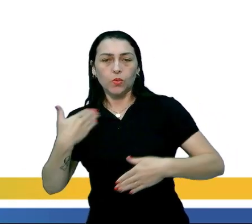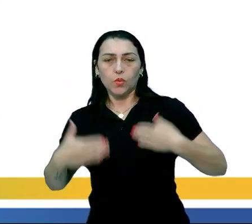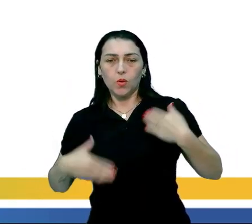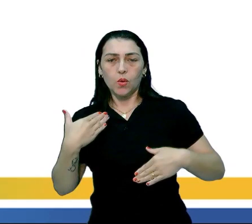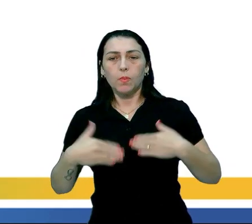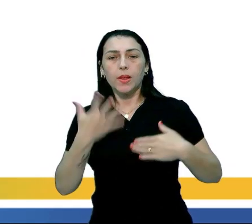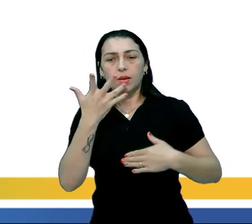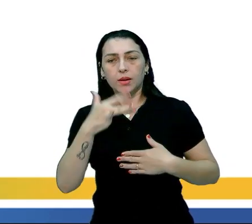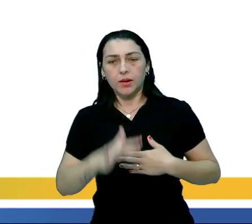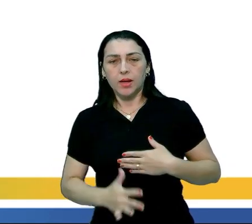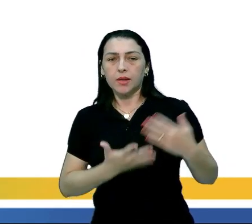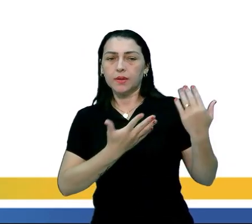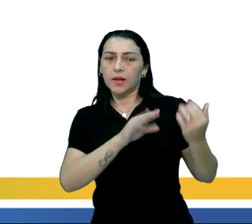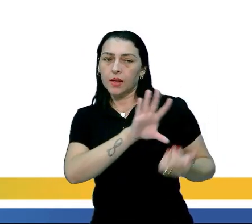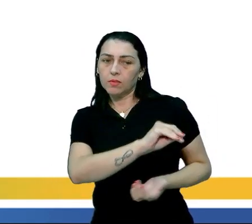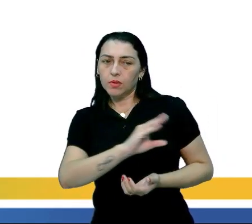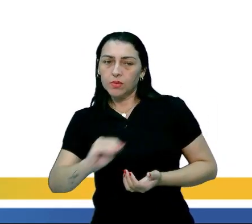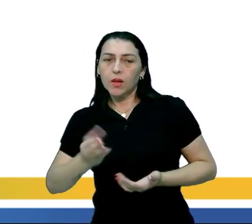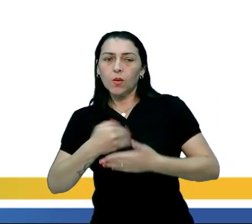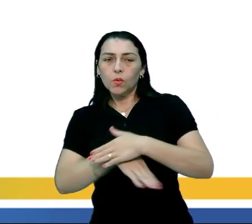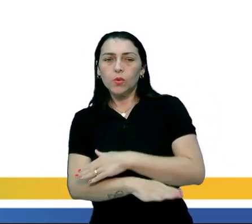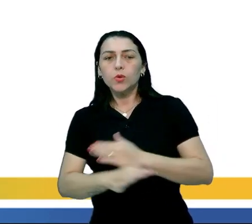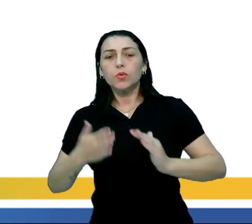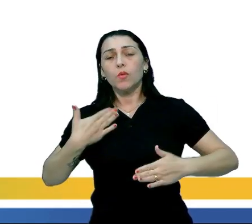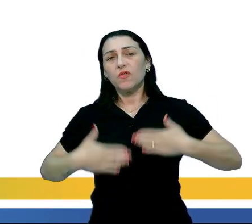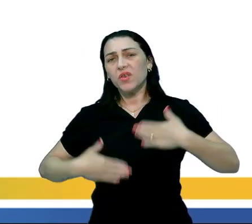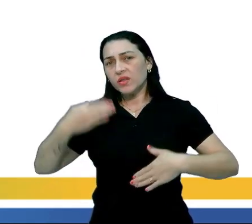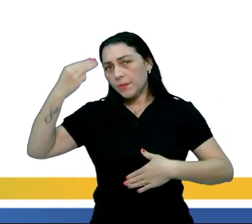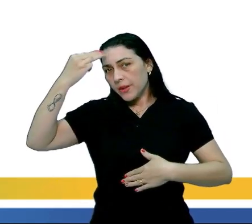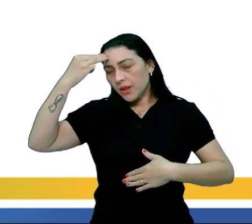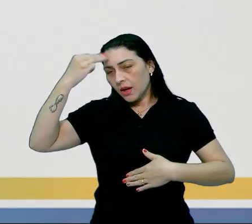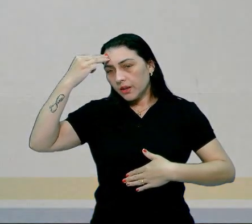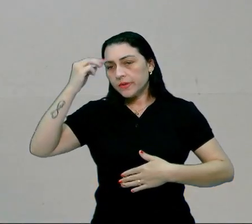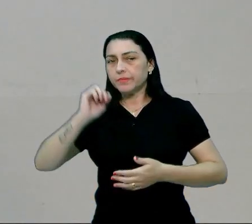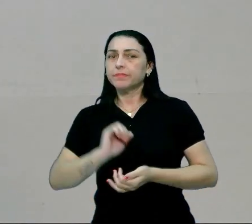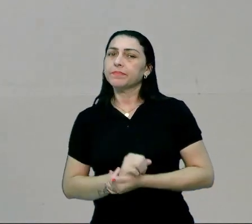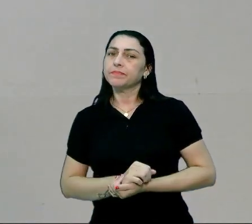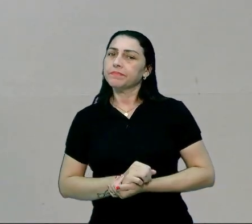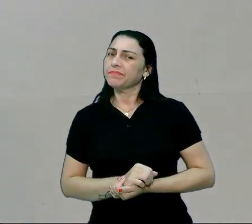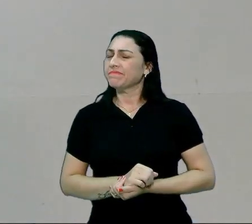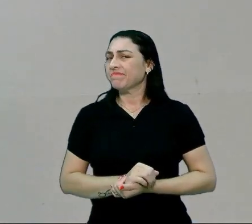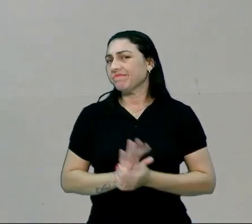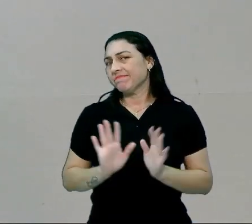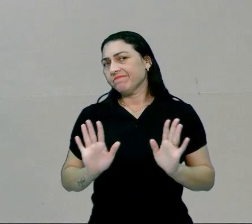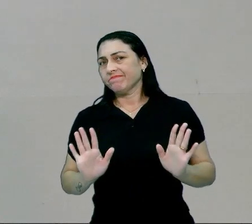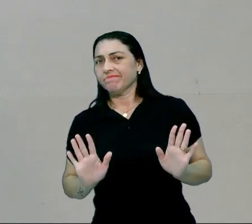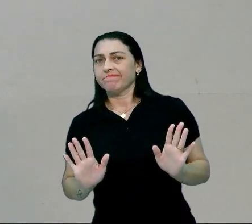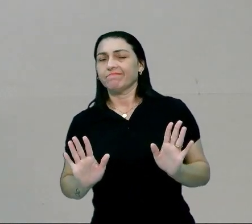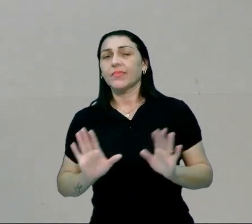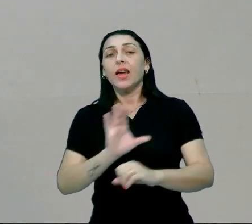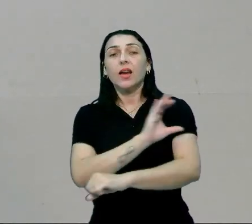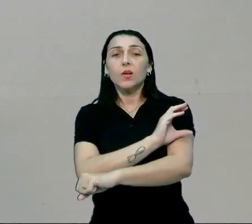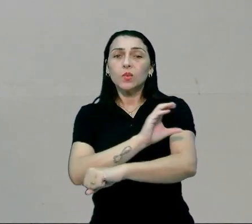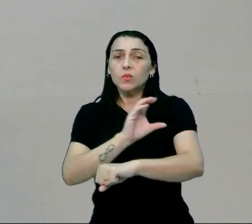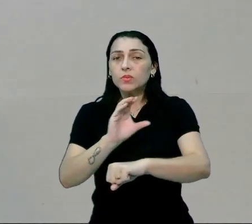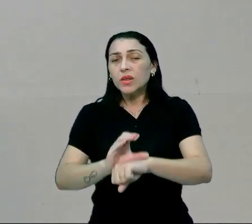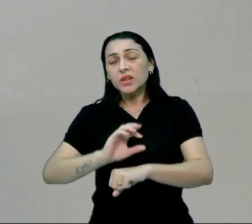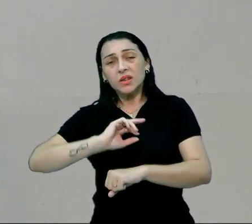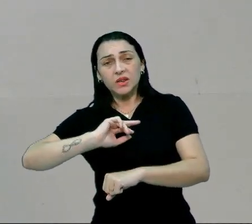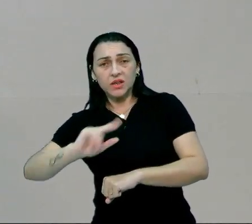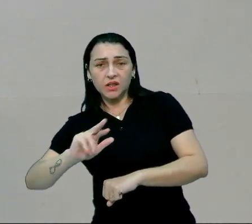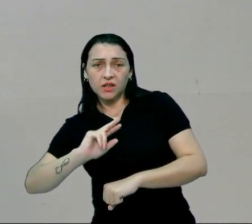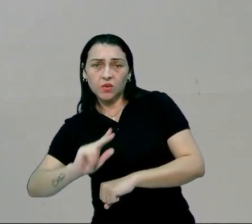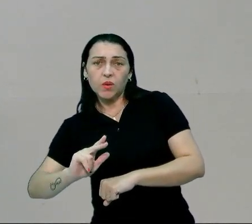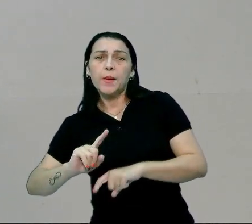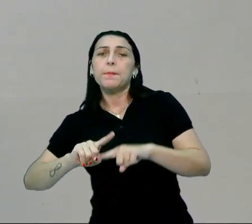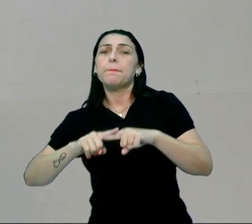de corpo ativa nas crianças e nos adolescentes, hábitos físicos e mentais. A cultura, ela não é que ela